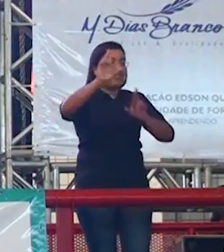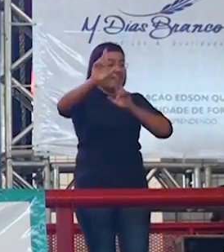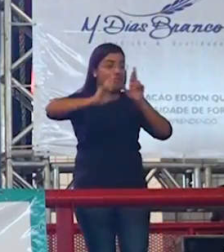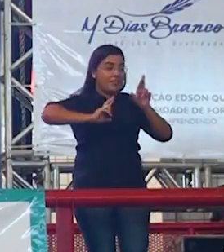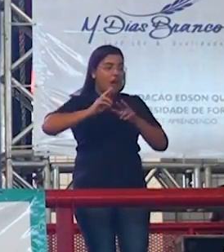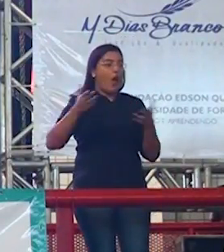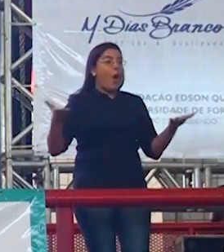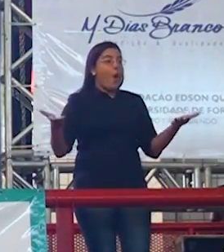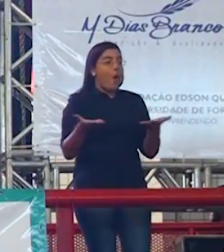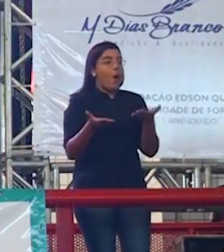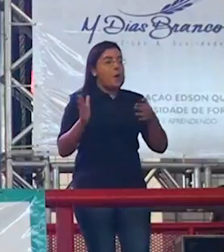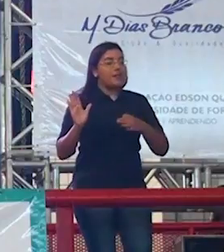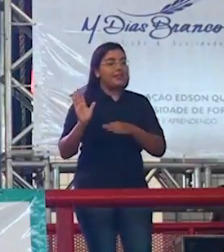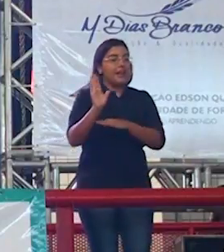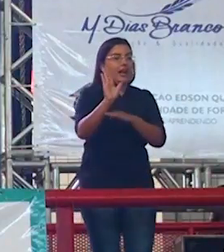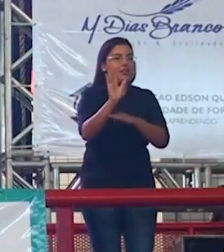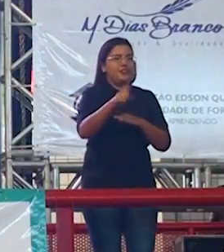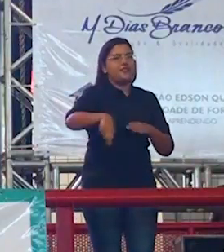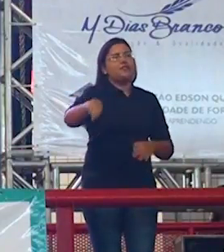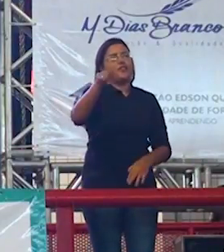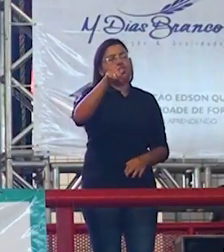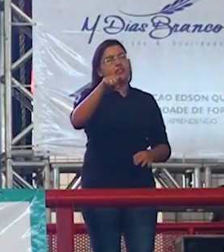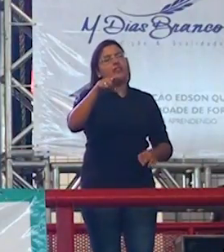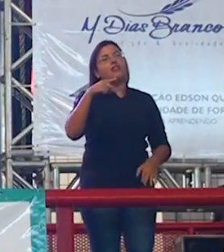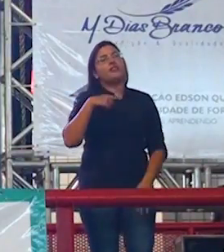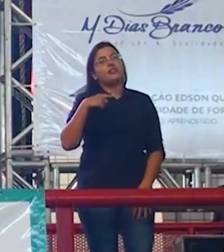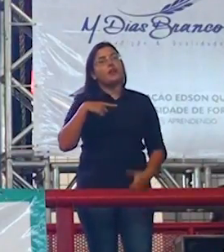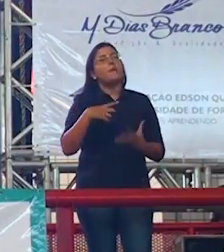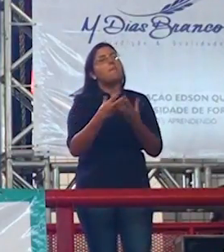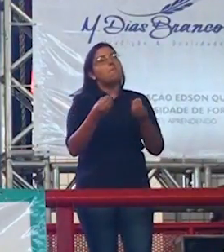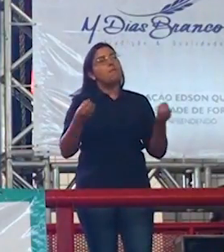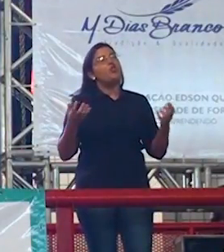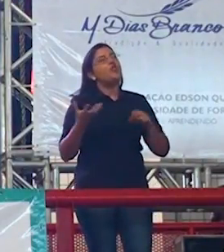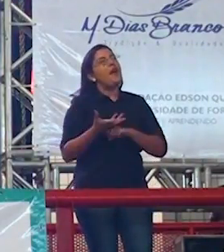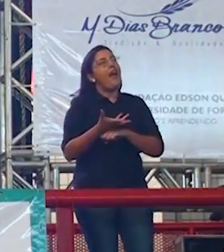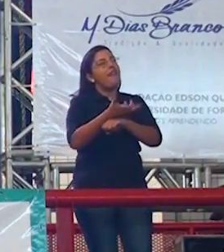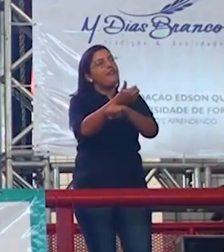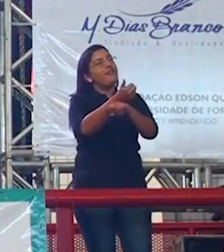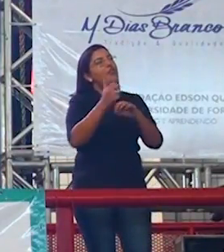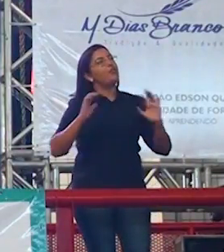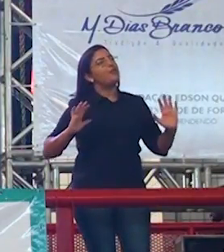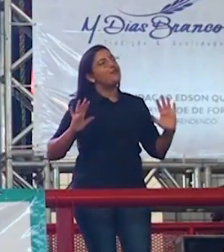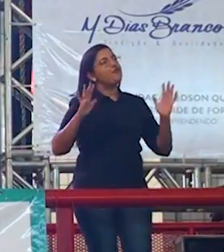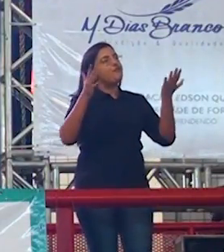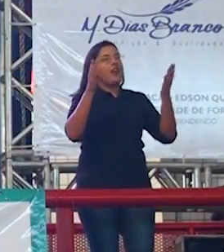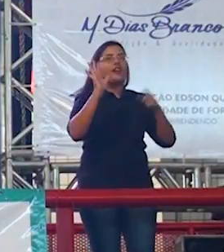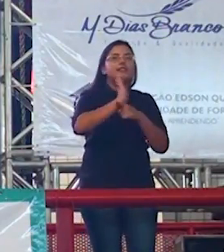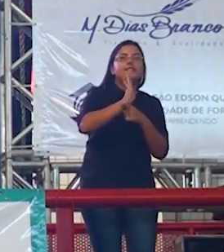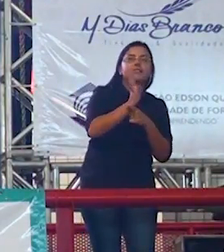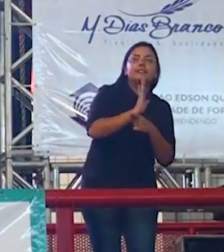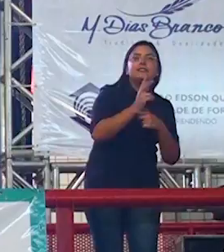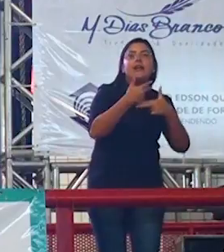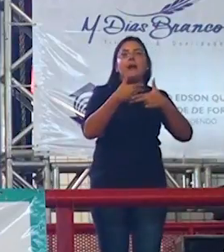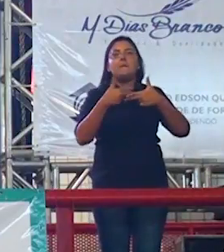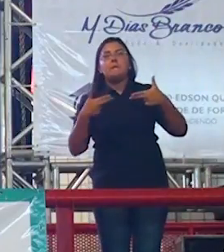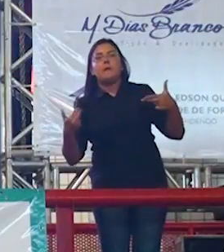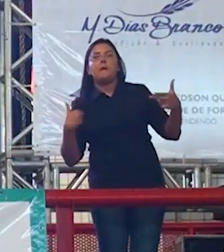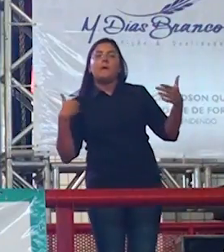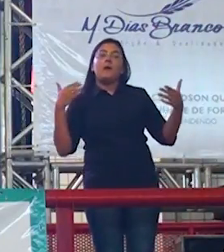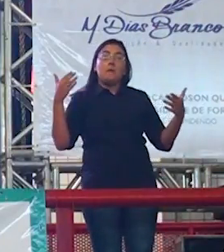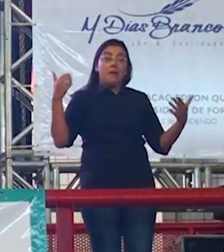à tarde você provavelmente teria muitas coisas para fazer, mas estar aqui no